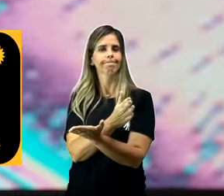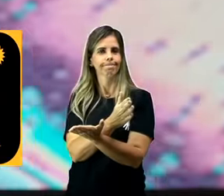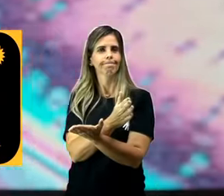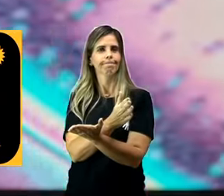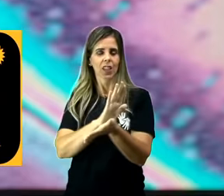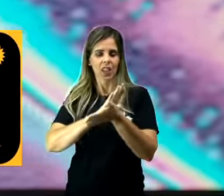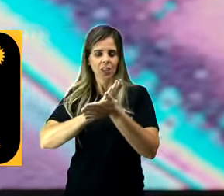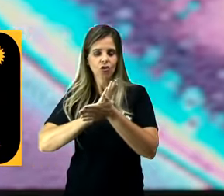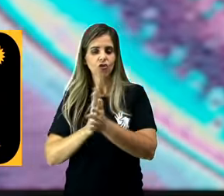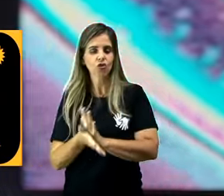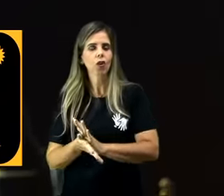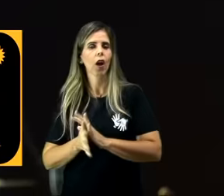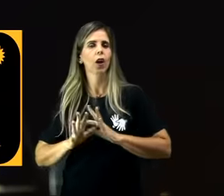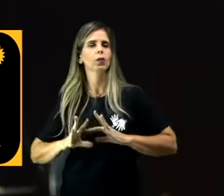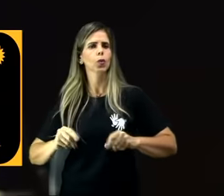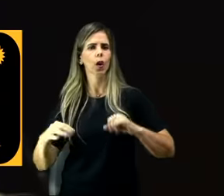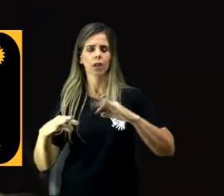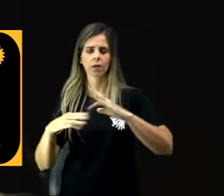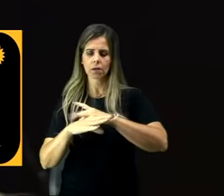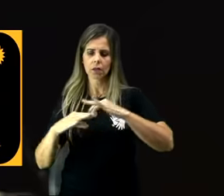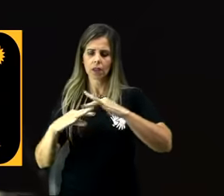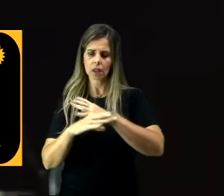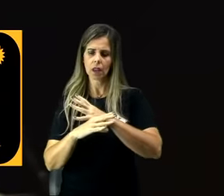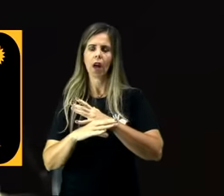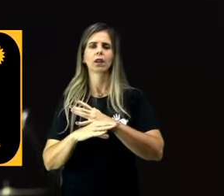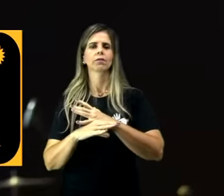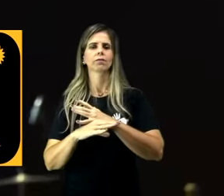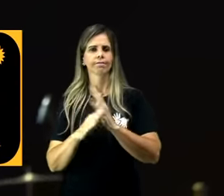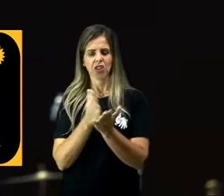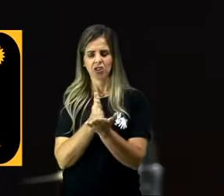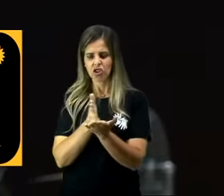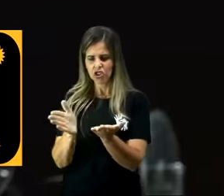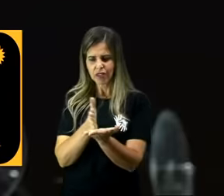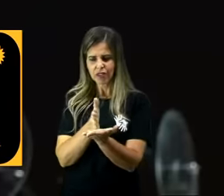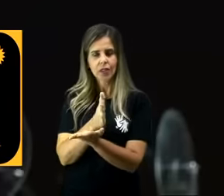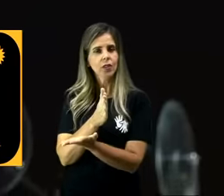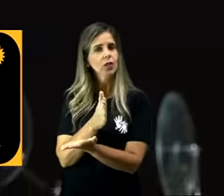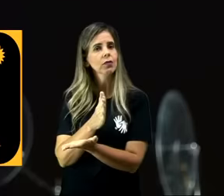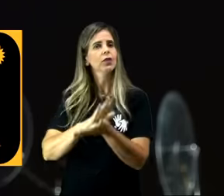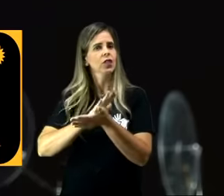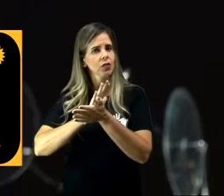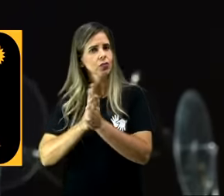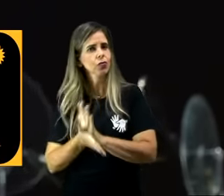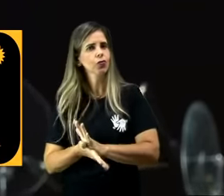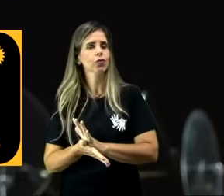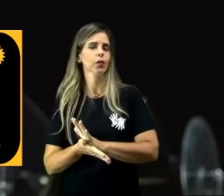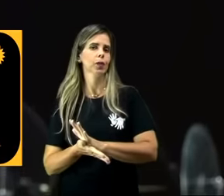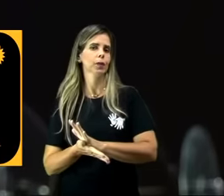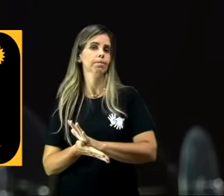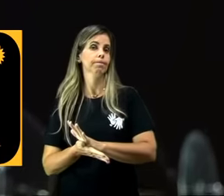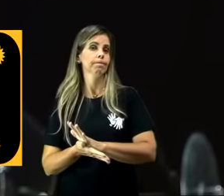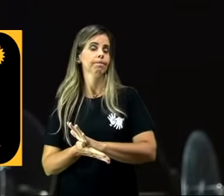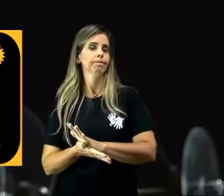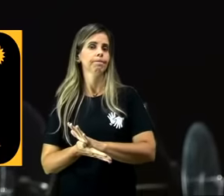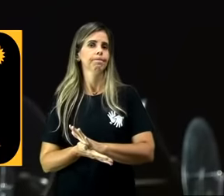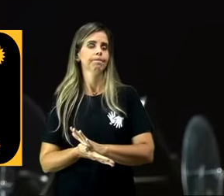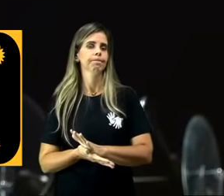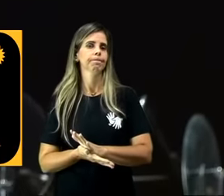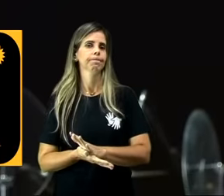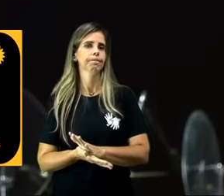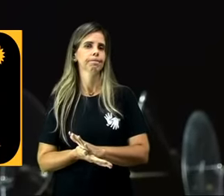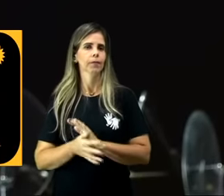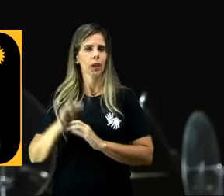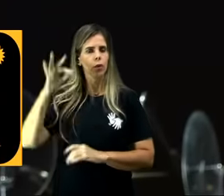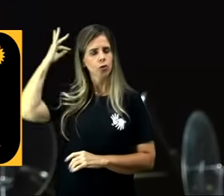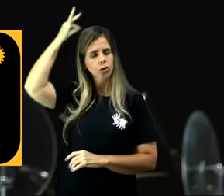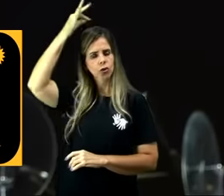E toda cidade ou casa dividida contra si mesmo não subsistirá. Para aqui. Para nesse texto aqui, que o Espírito Santo acabou de mandar eu